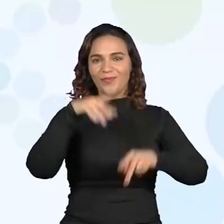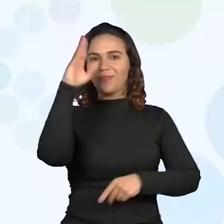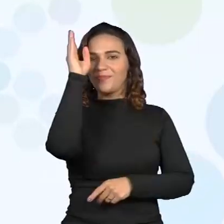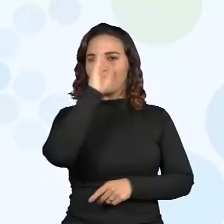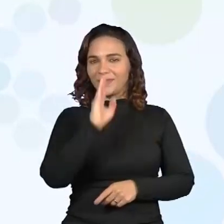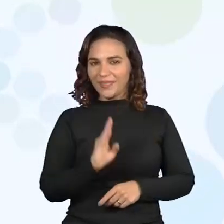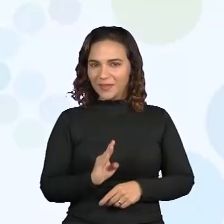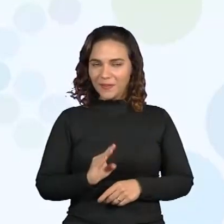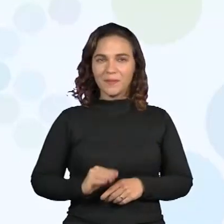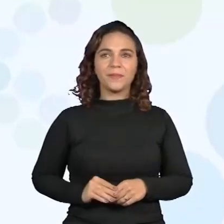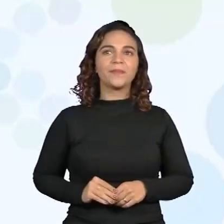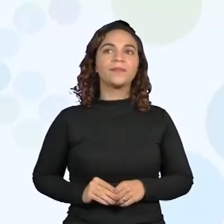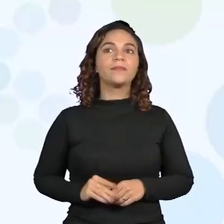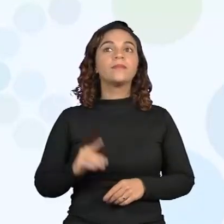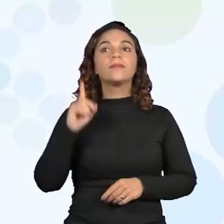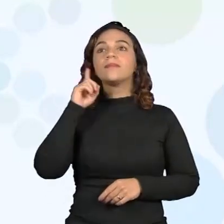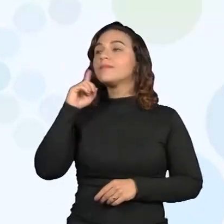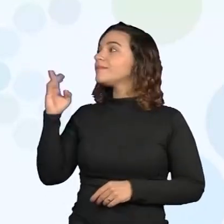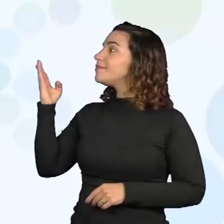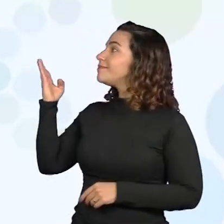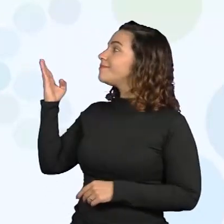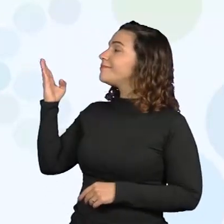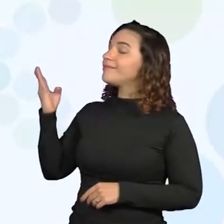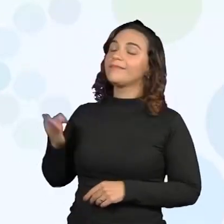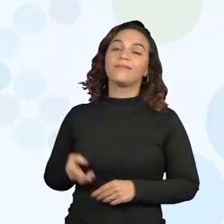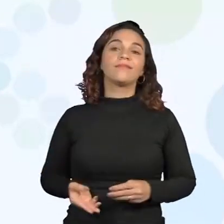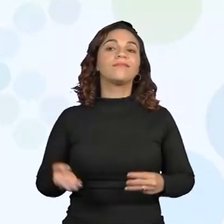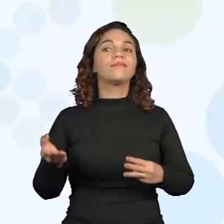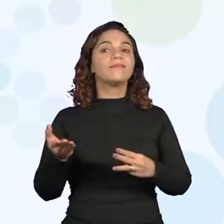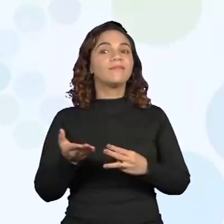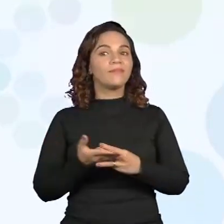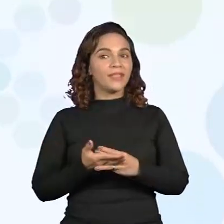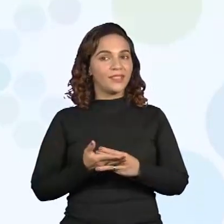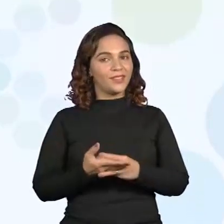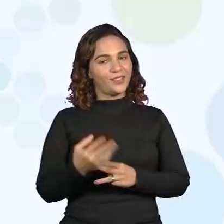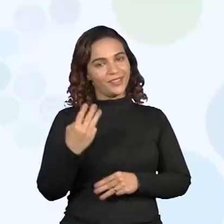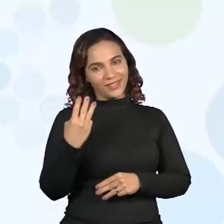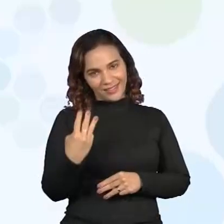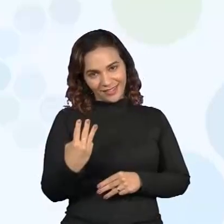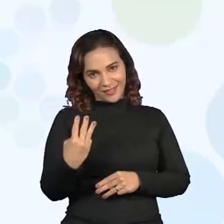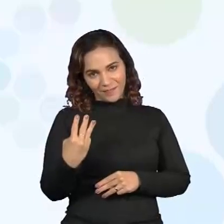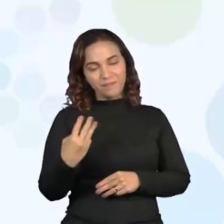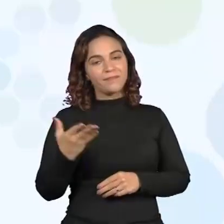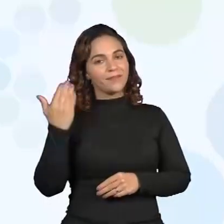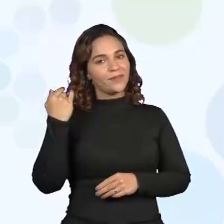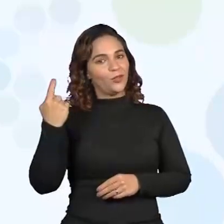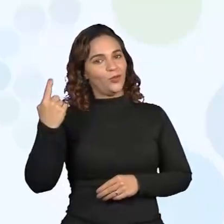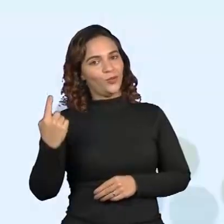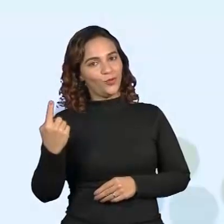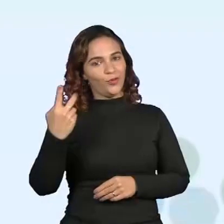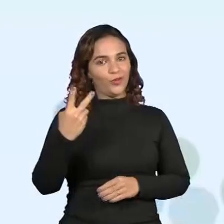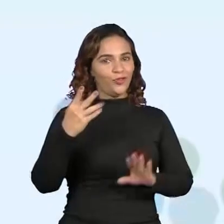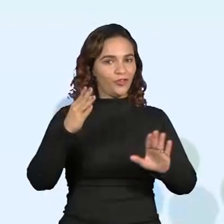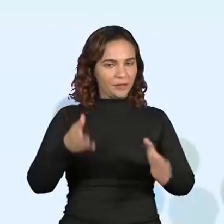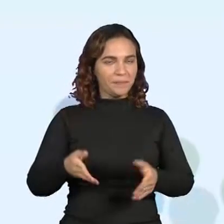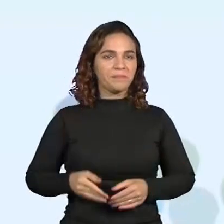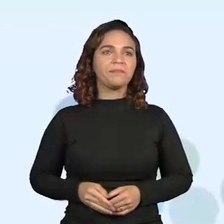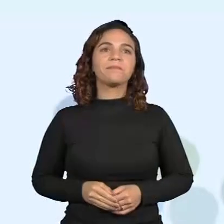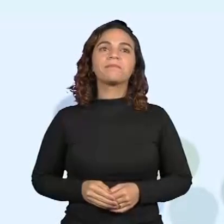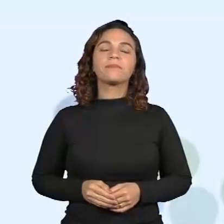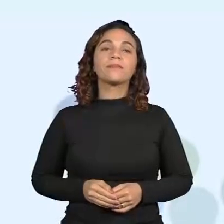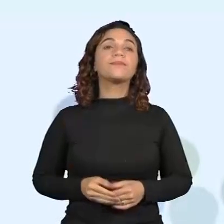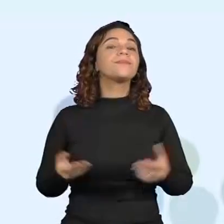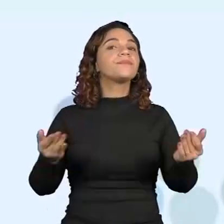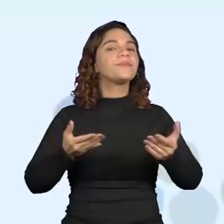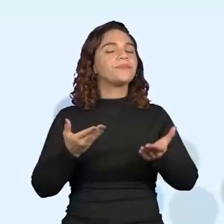destacar aqui, ó, 3, porque é a terceira parte sobre esse assunto.